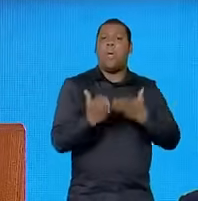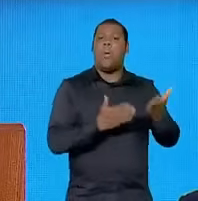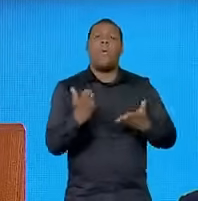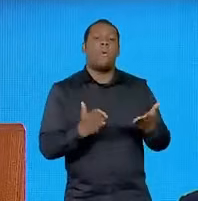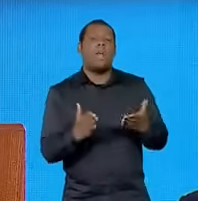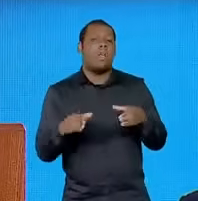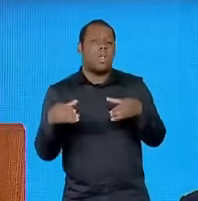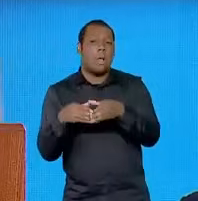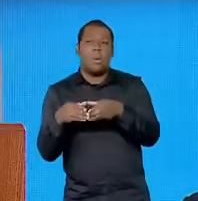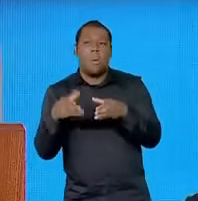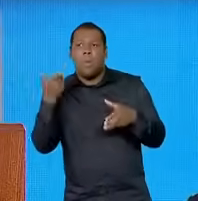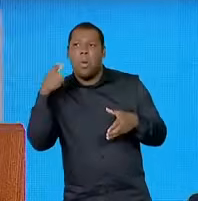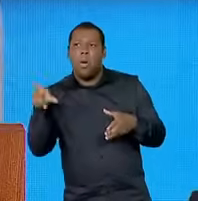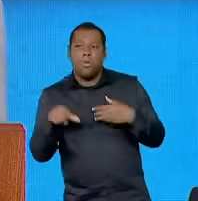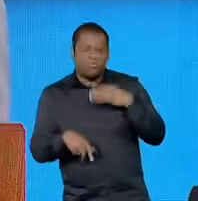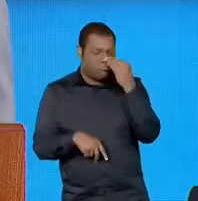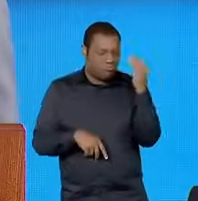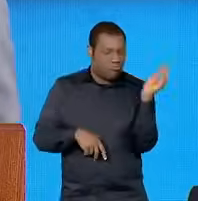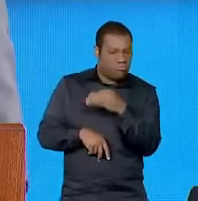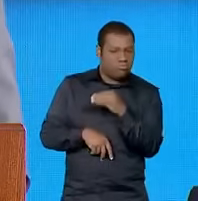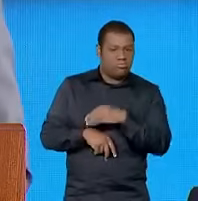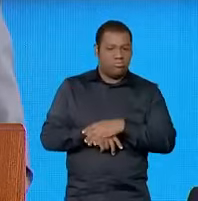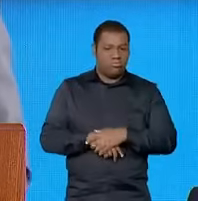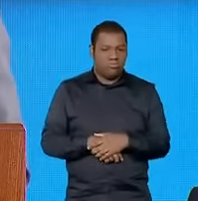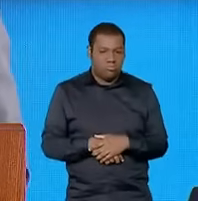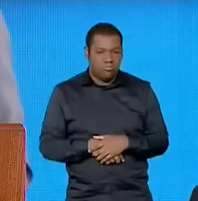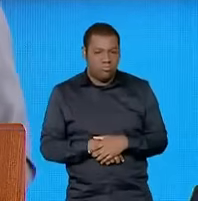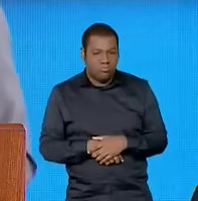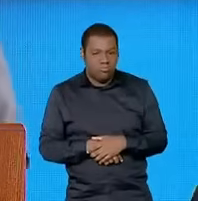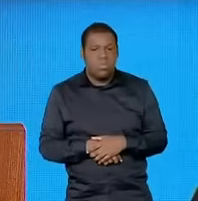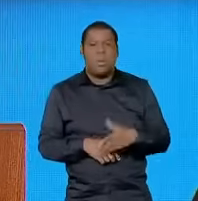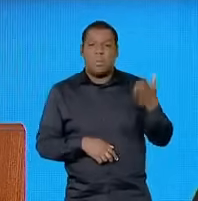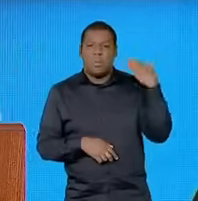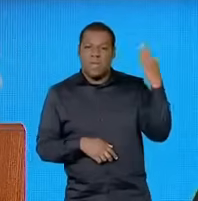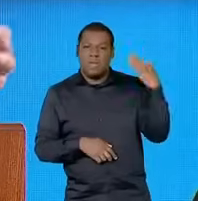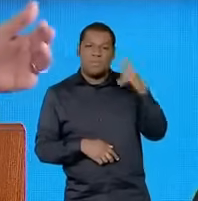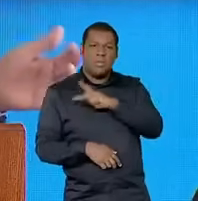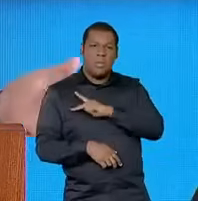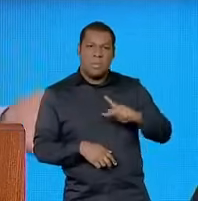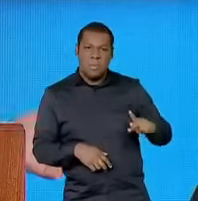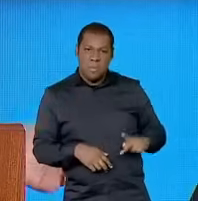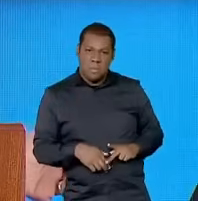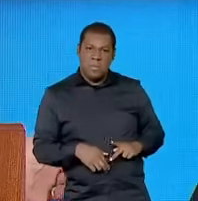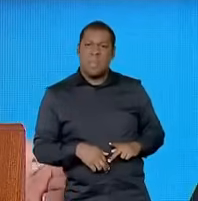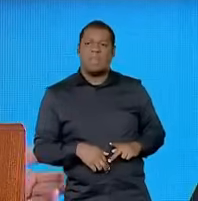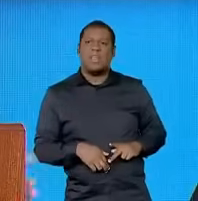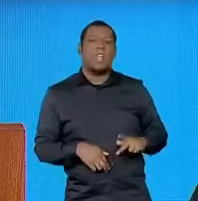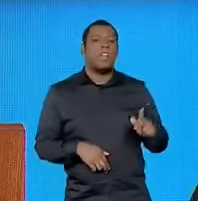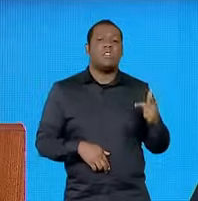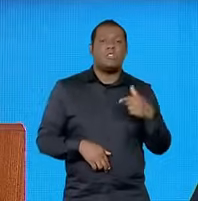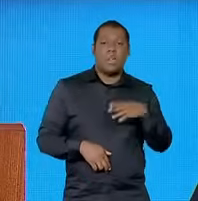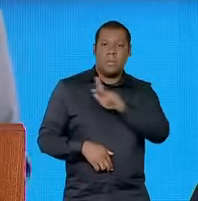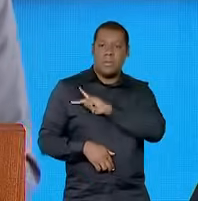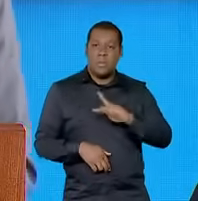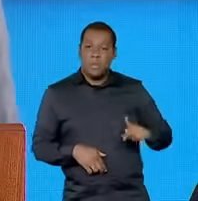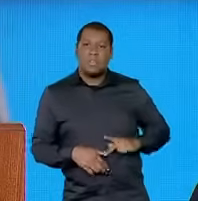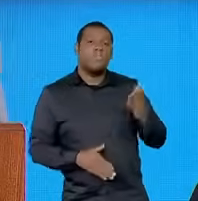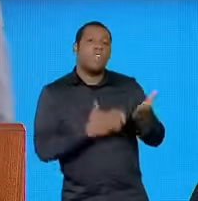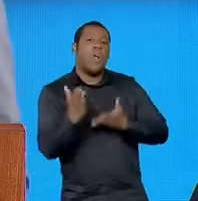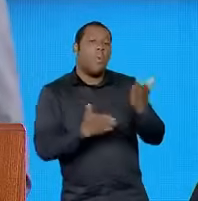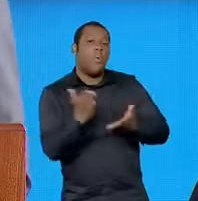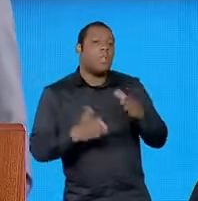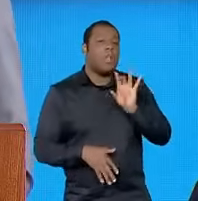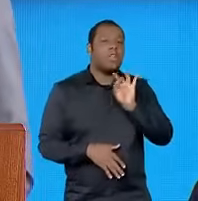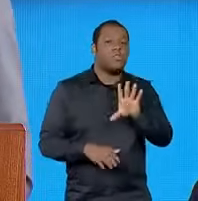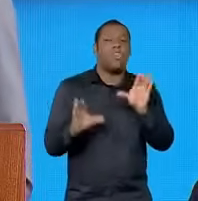também, os presidentes não gostavam de governar para quem não gostava do presidente. Não gostava de